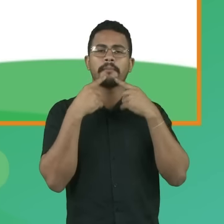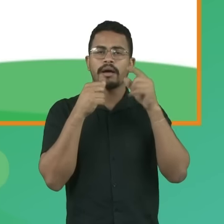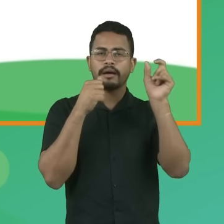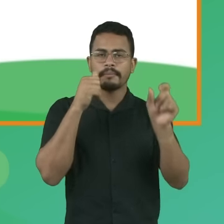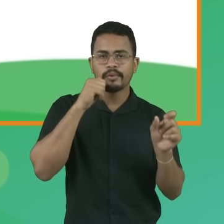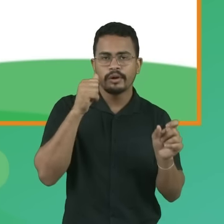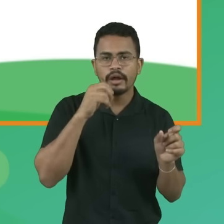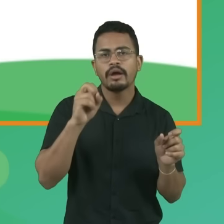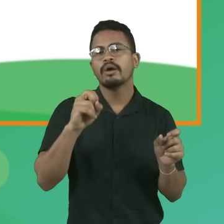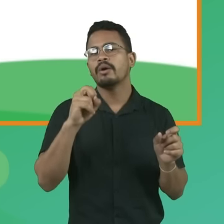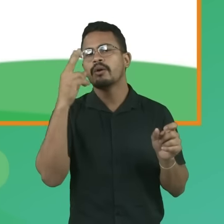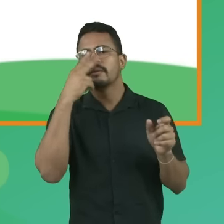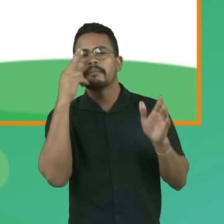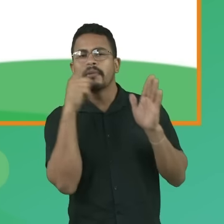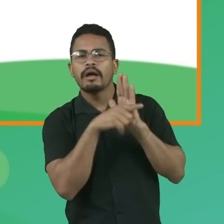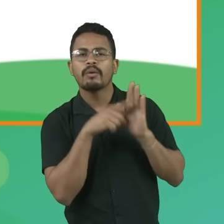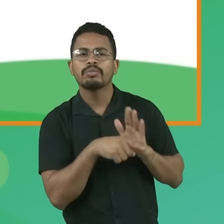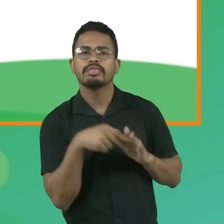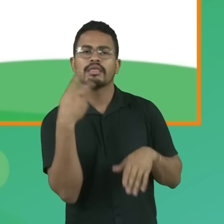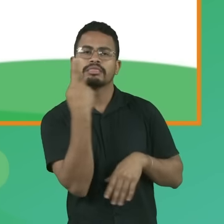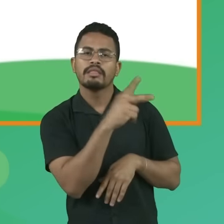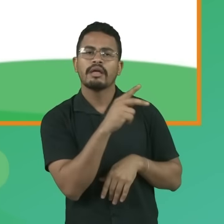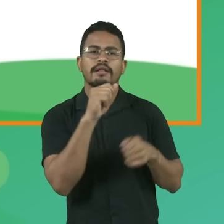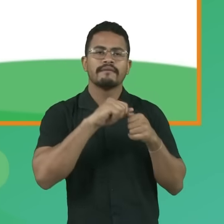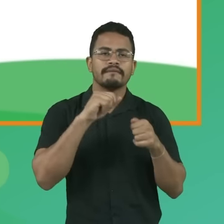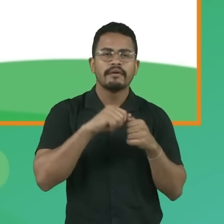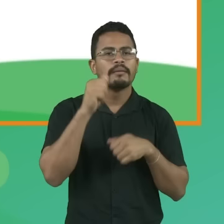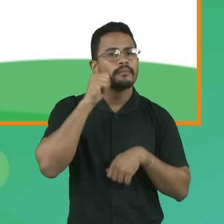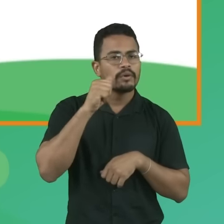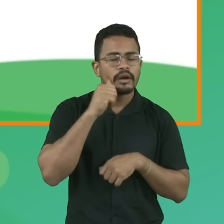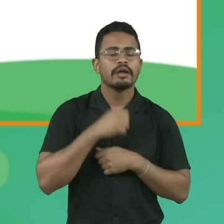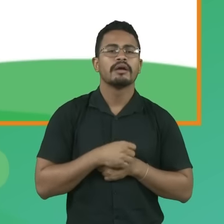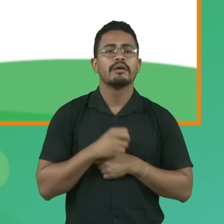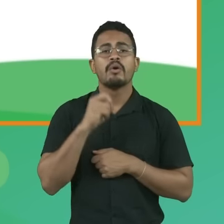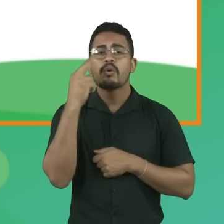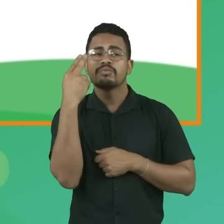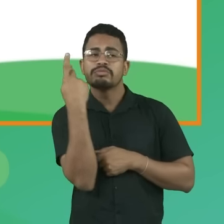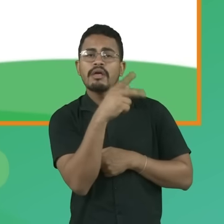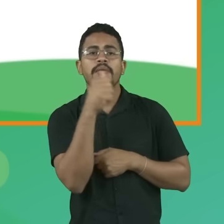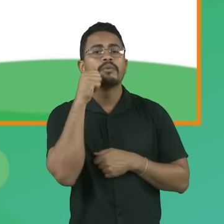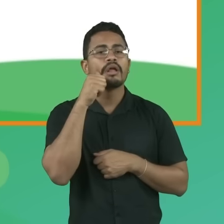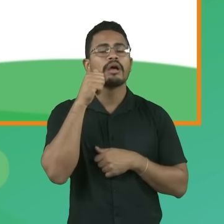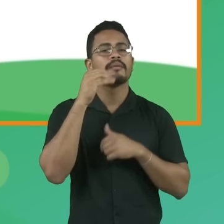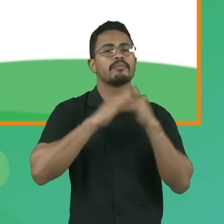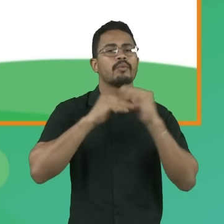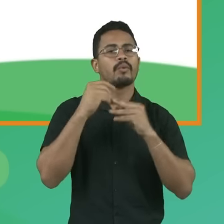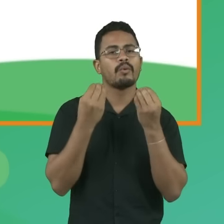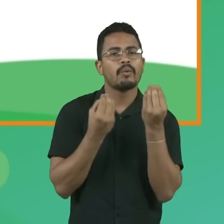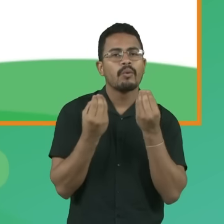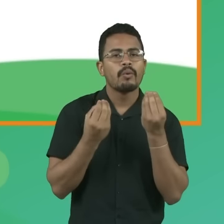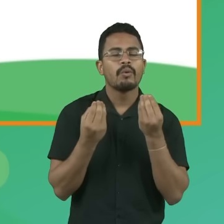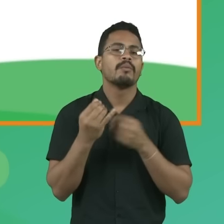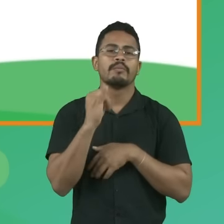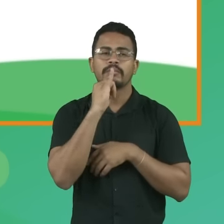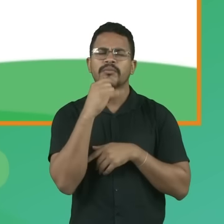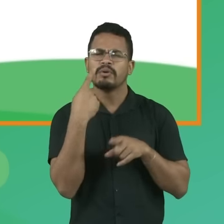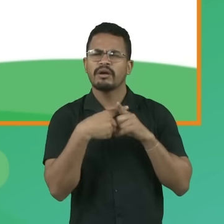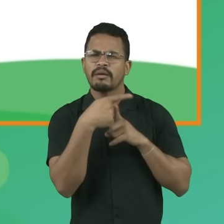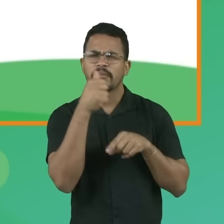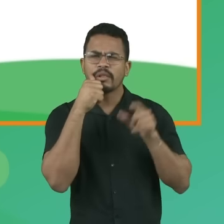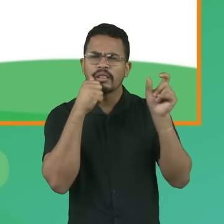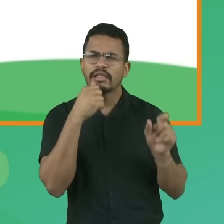questionar determinada atitude daquela mulher, da profissão dela, por que que ela é uma deputada